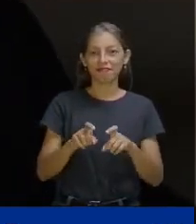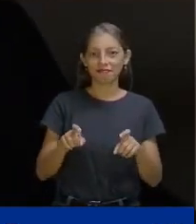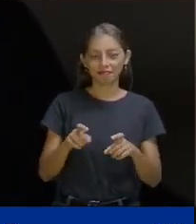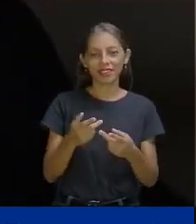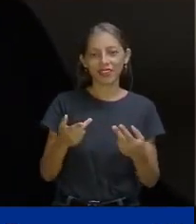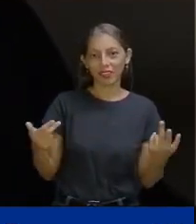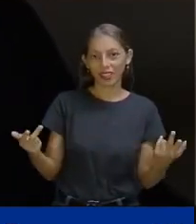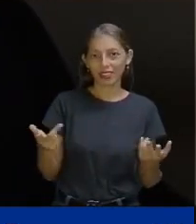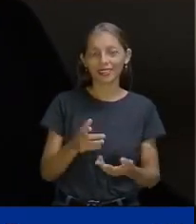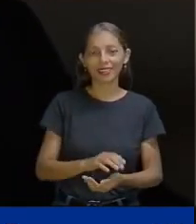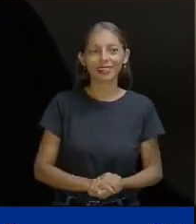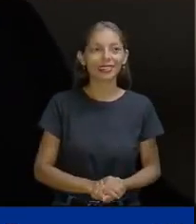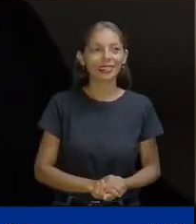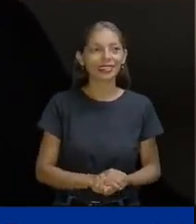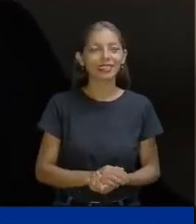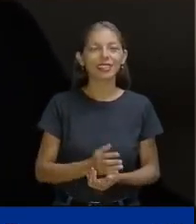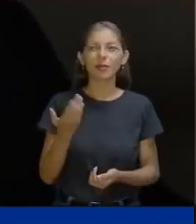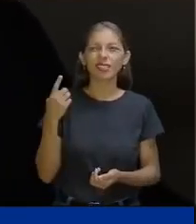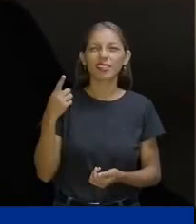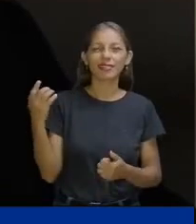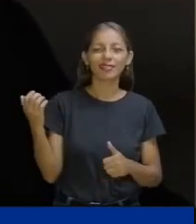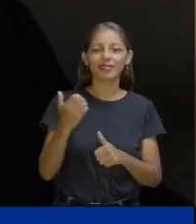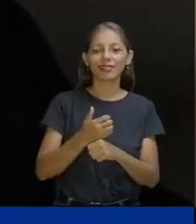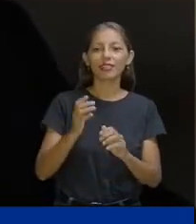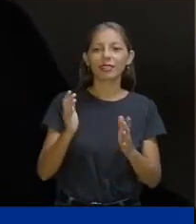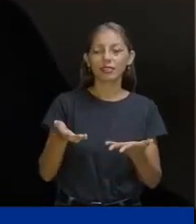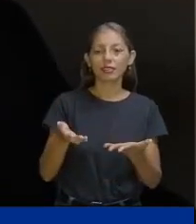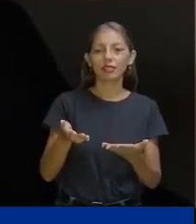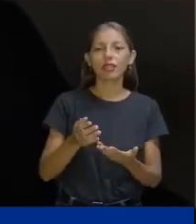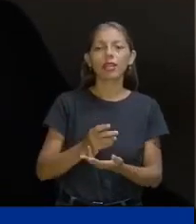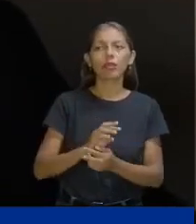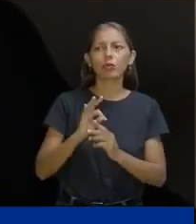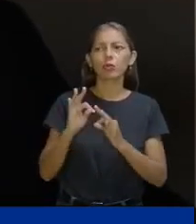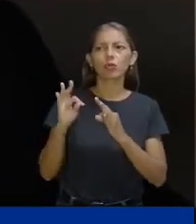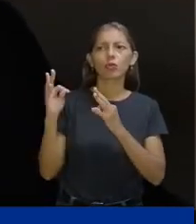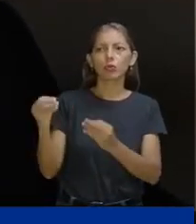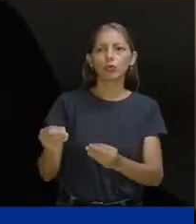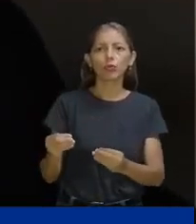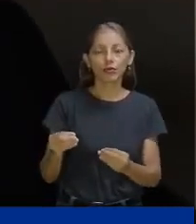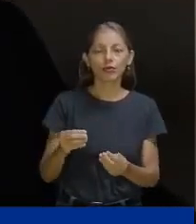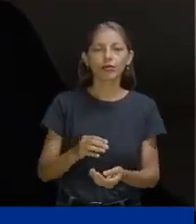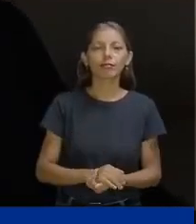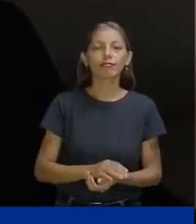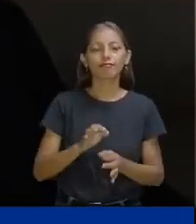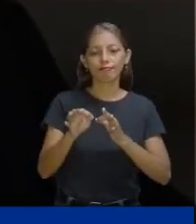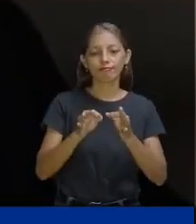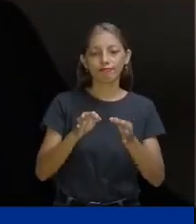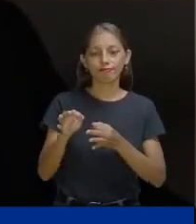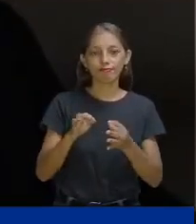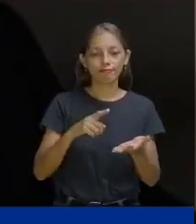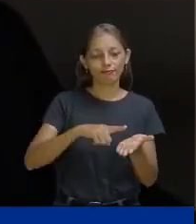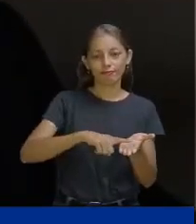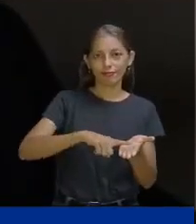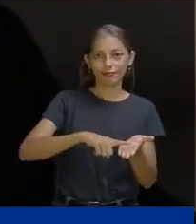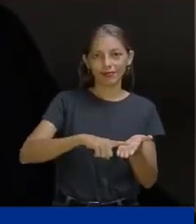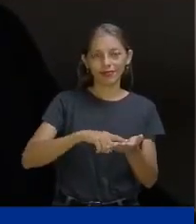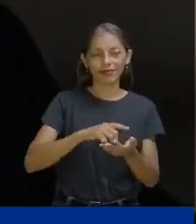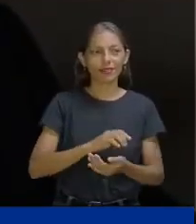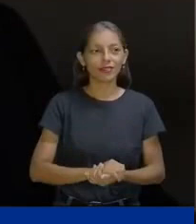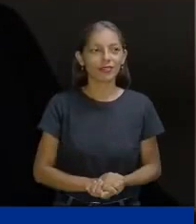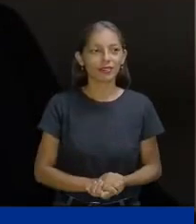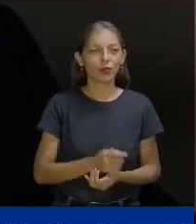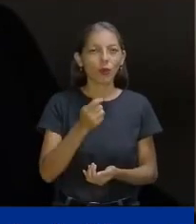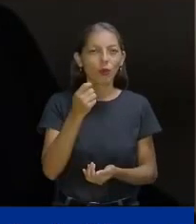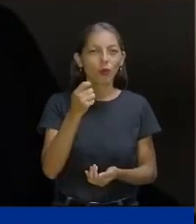hoje substituído pela Dilma, e a todos os servidores, que nós estamos apenas a 7% de completar 100% dos nossos